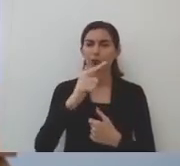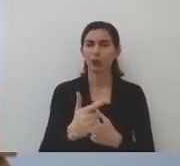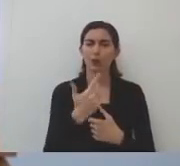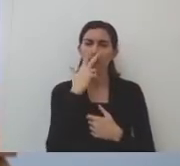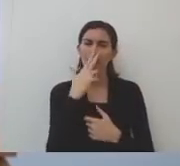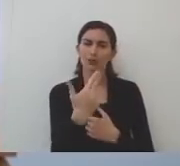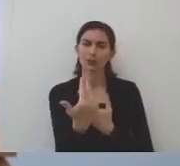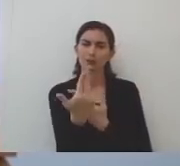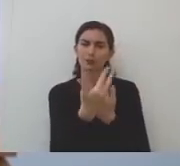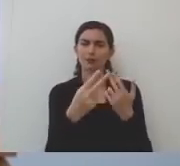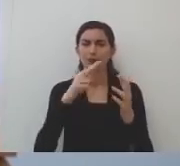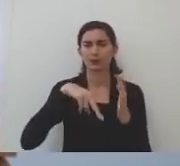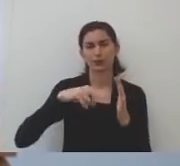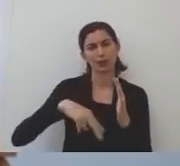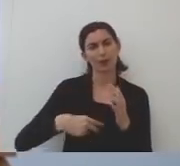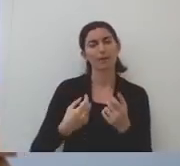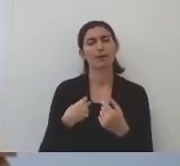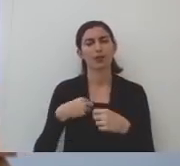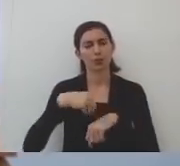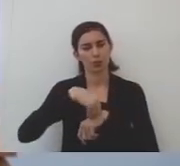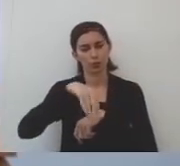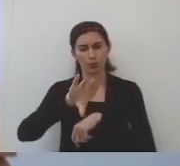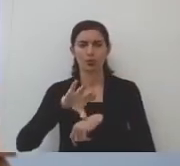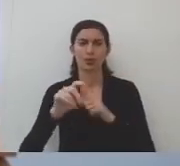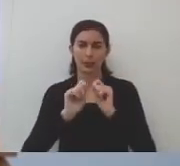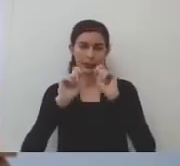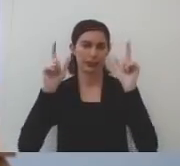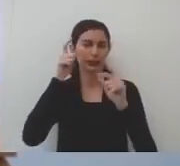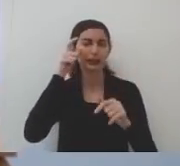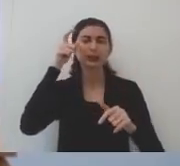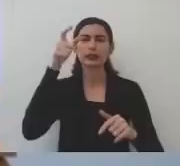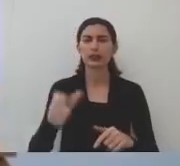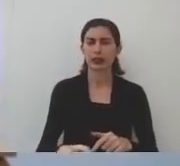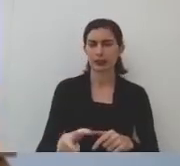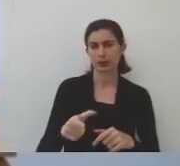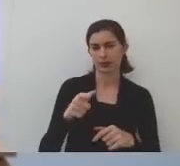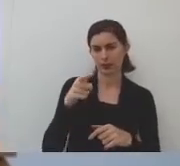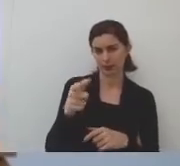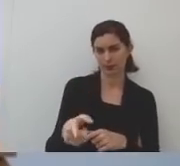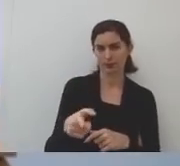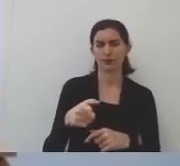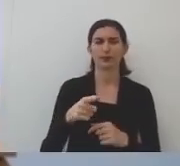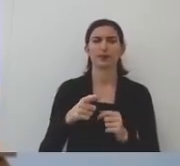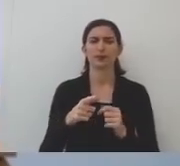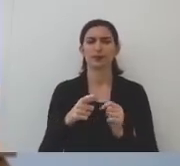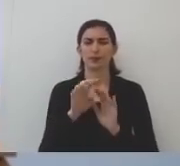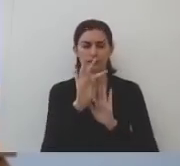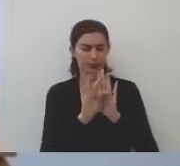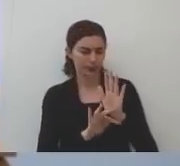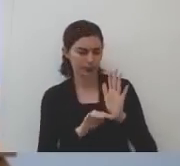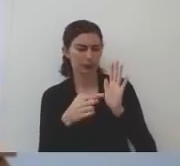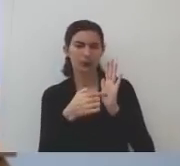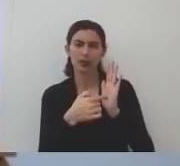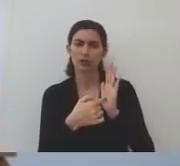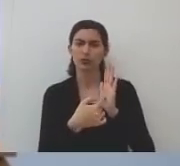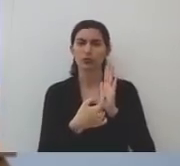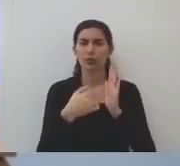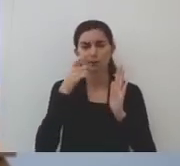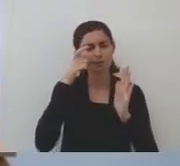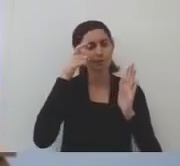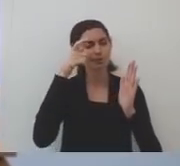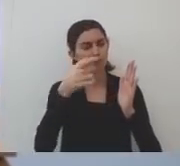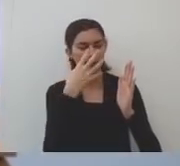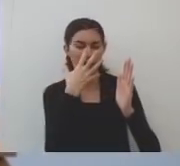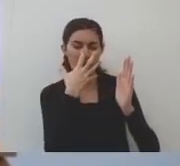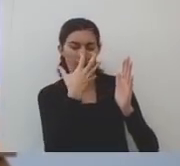não é isso? E para isso, para a gente transformar, despertar o interesse e transformar aquele texto atrativo